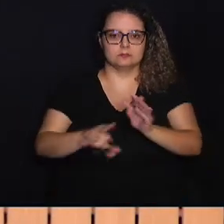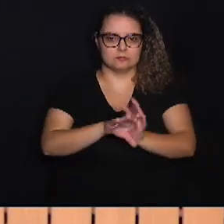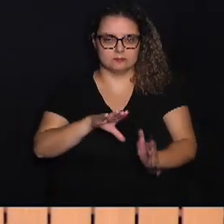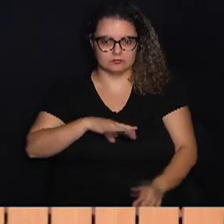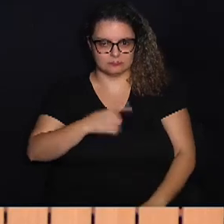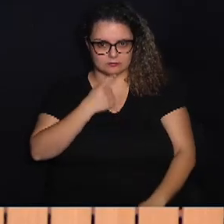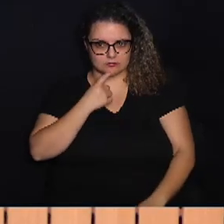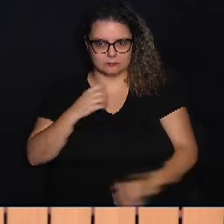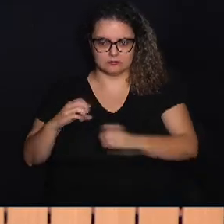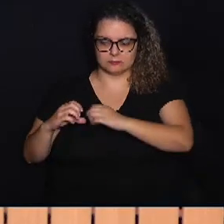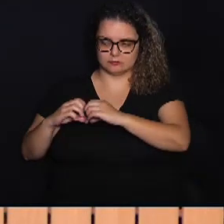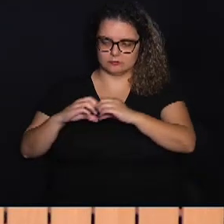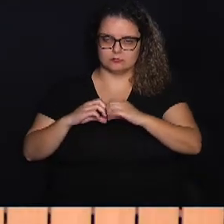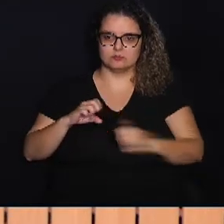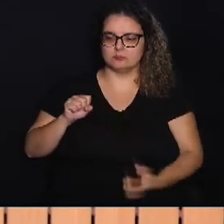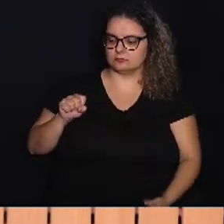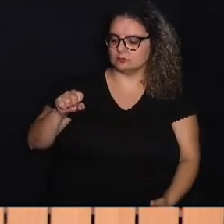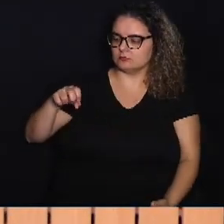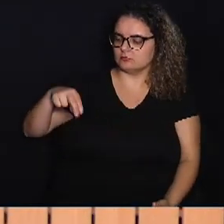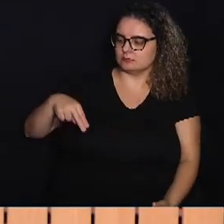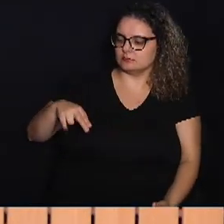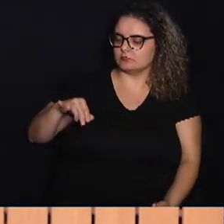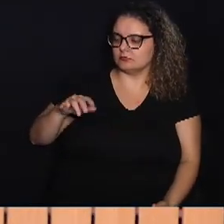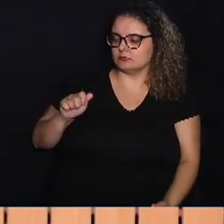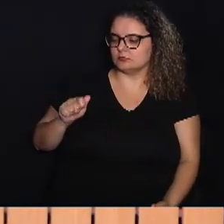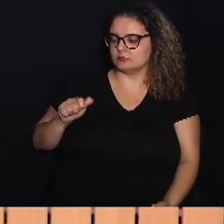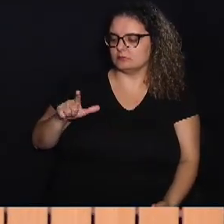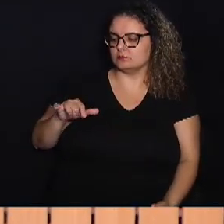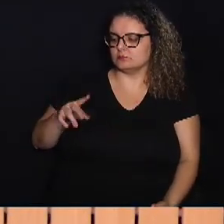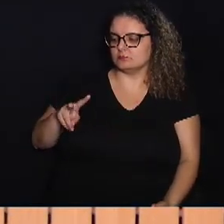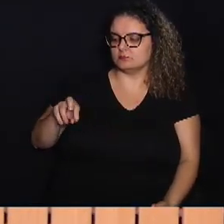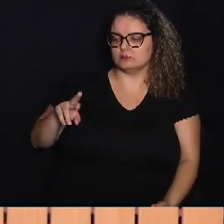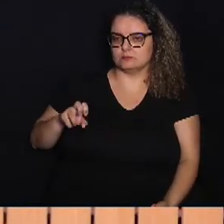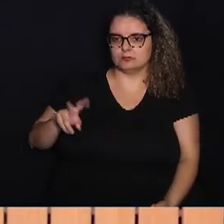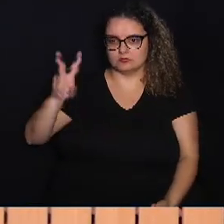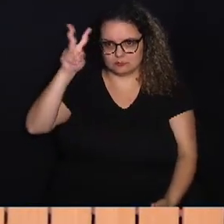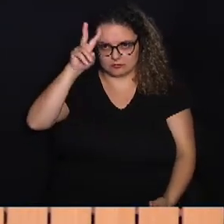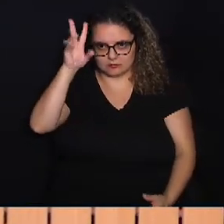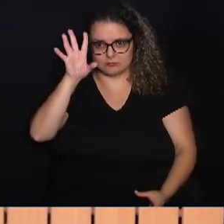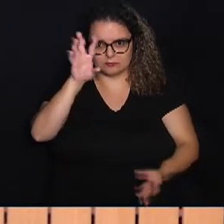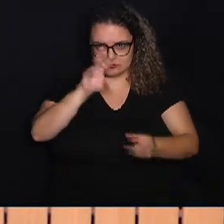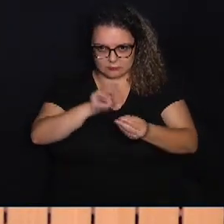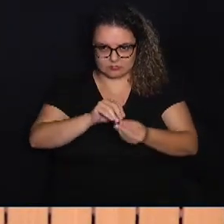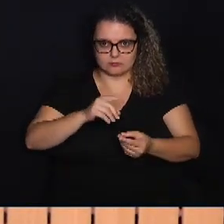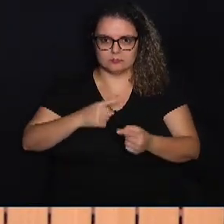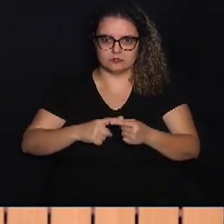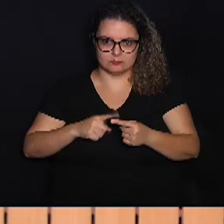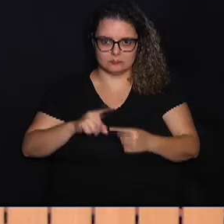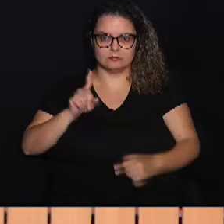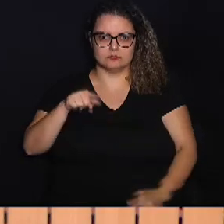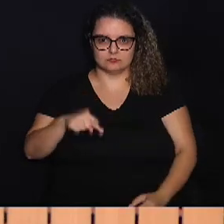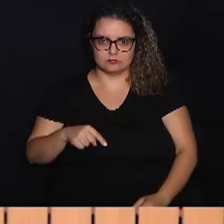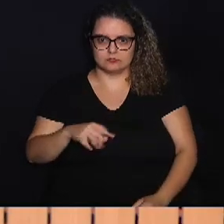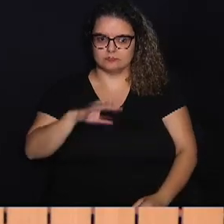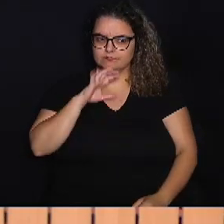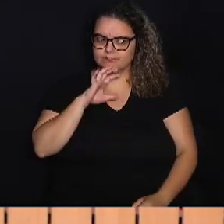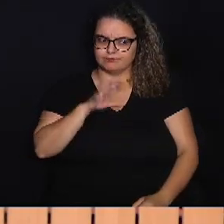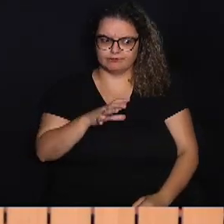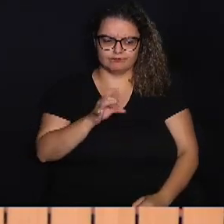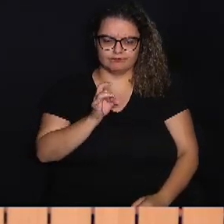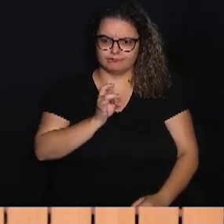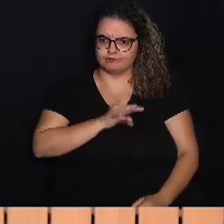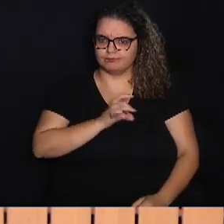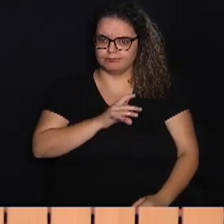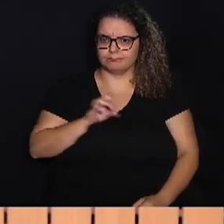que é a campanha Sônia livre eu vou falar brevemente a história de Sônia porque é um caso aterrorizador